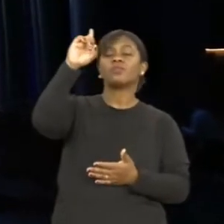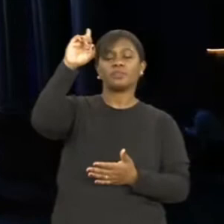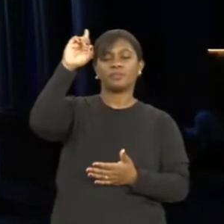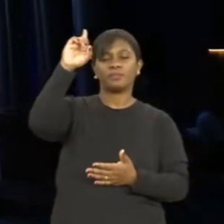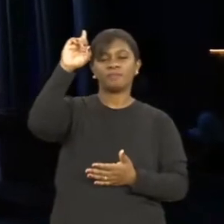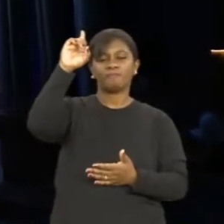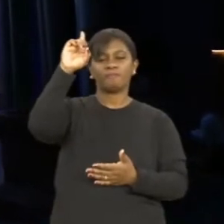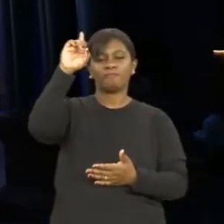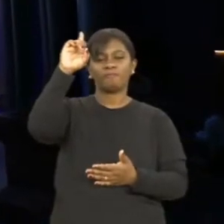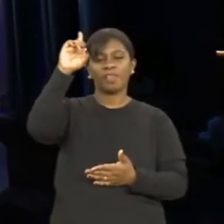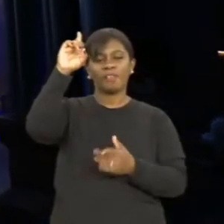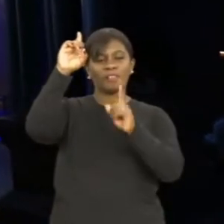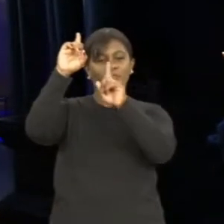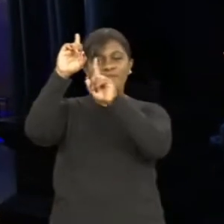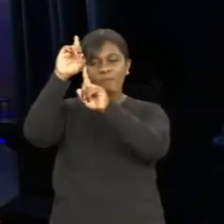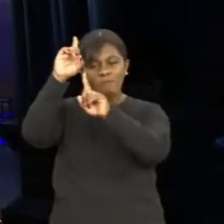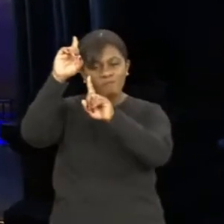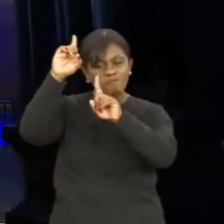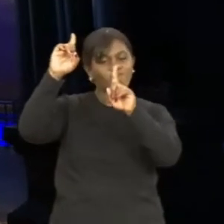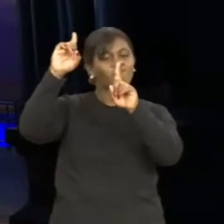veio te distanciando,